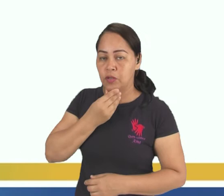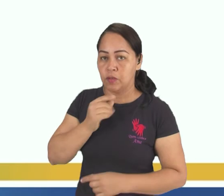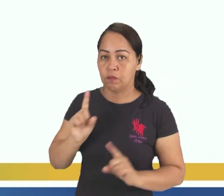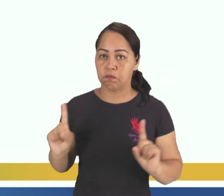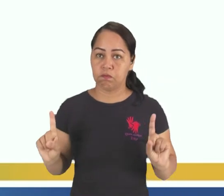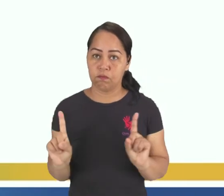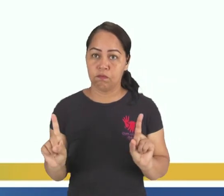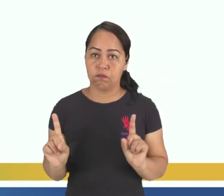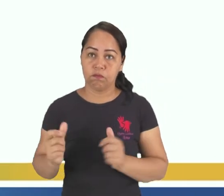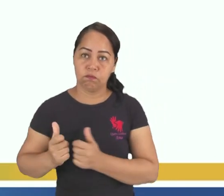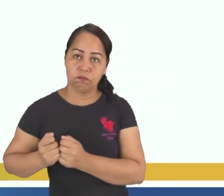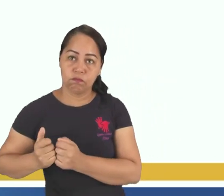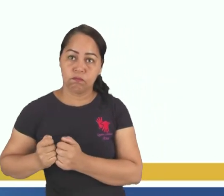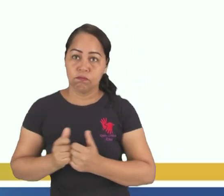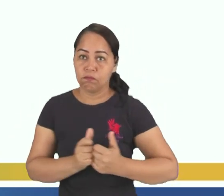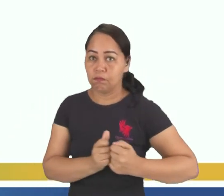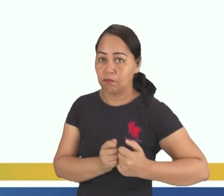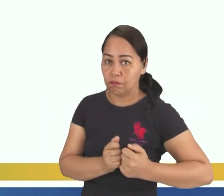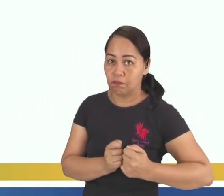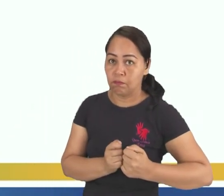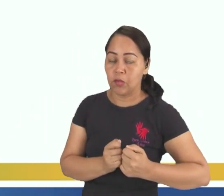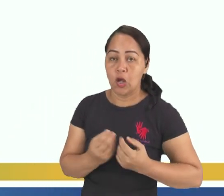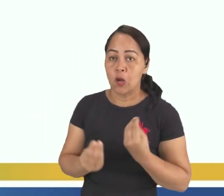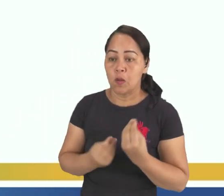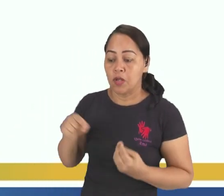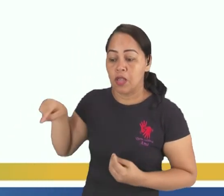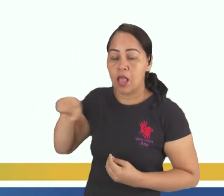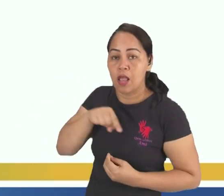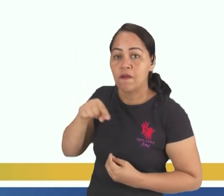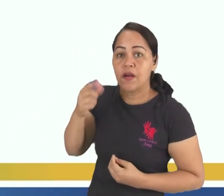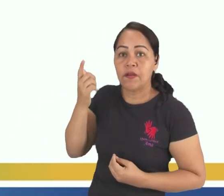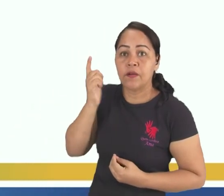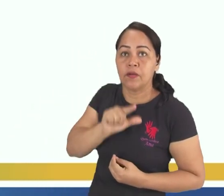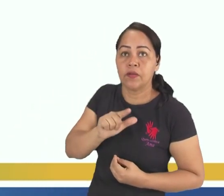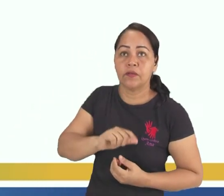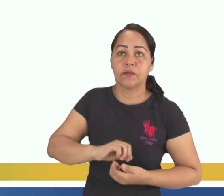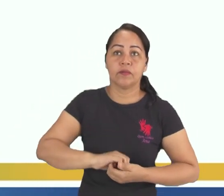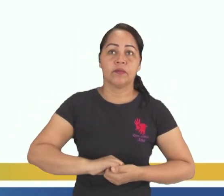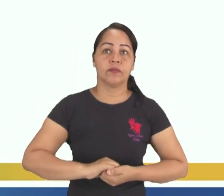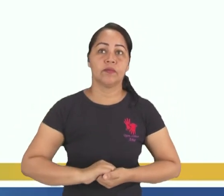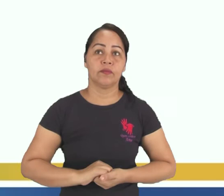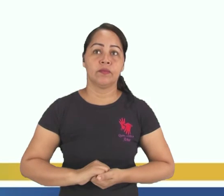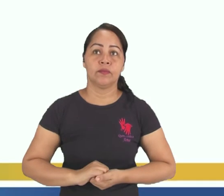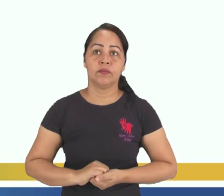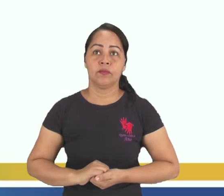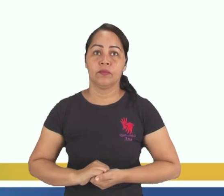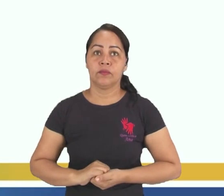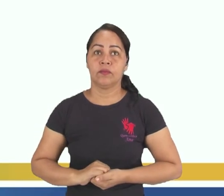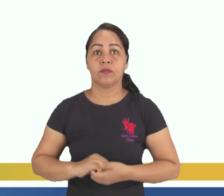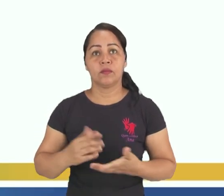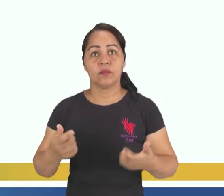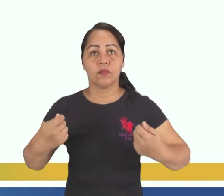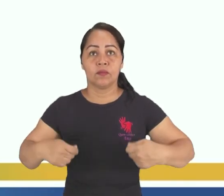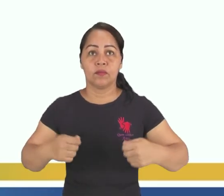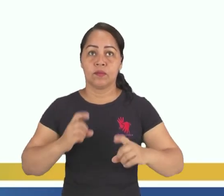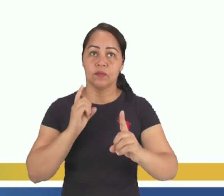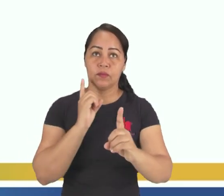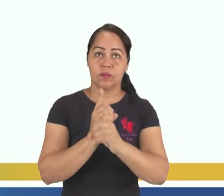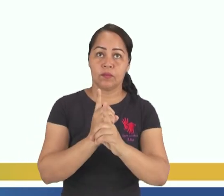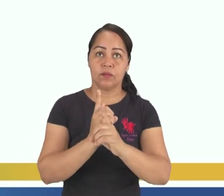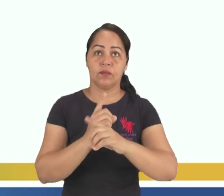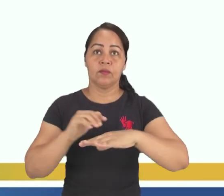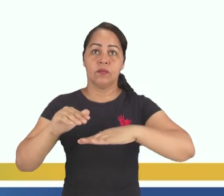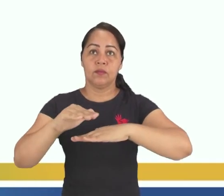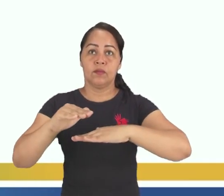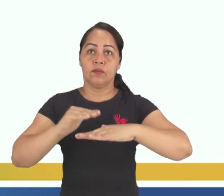essas frações? A gente poderia também encontrar os valores, né, de cada uma das frações, ou então encontrar o MMC dos